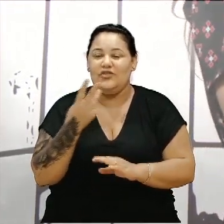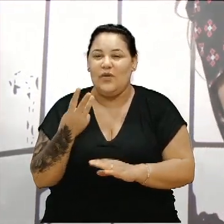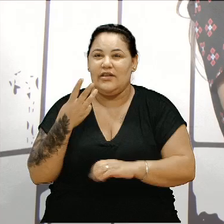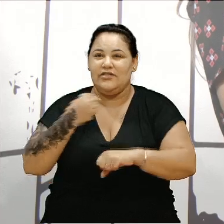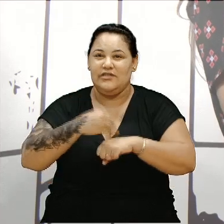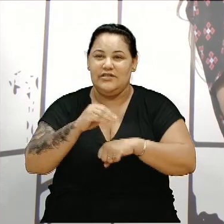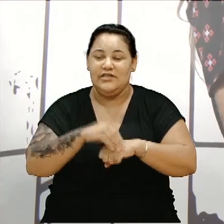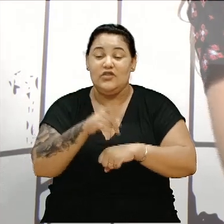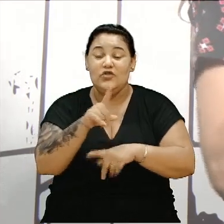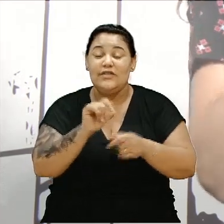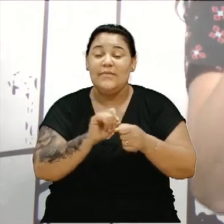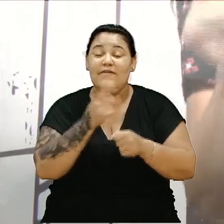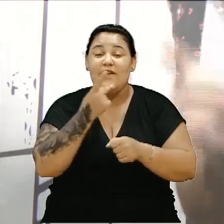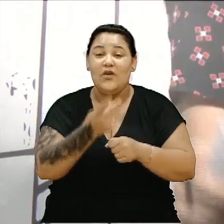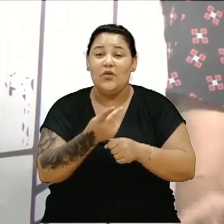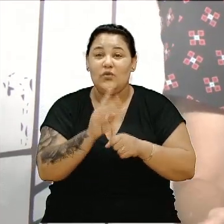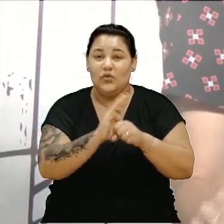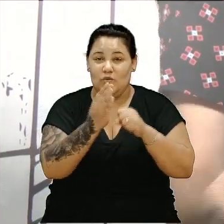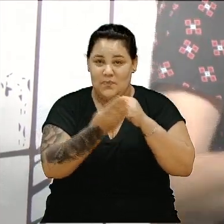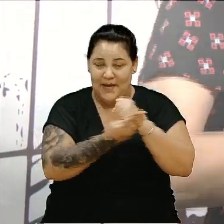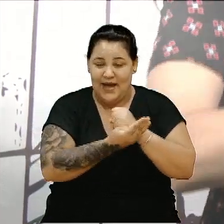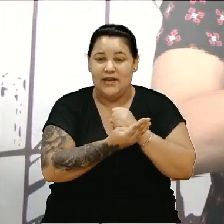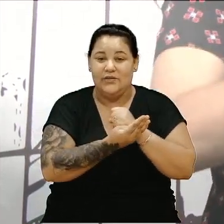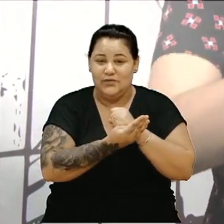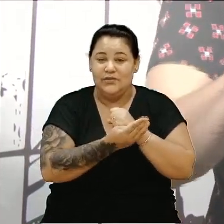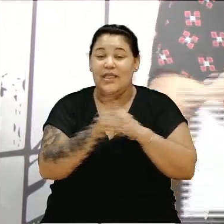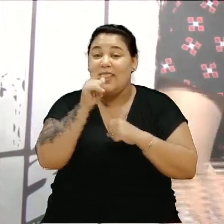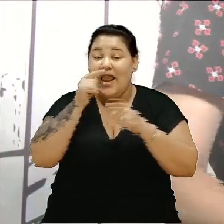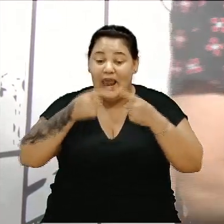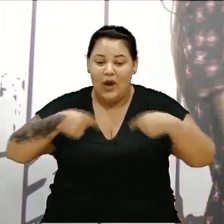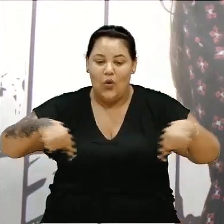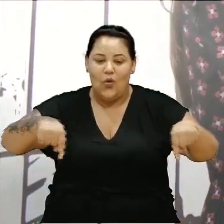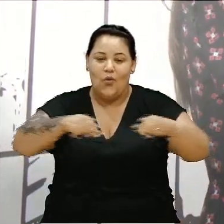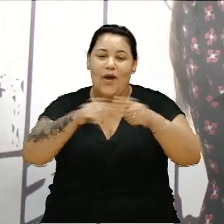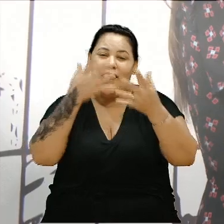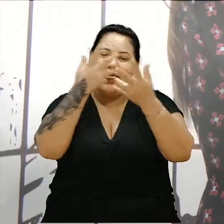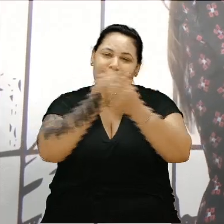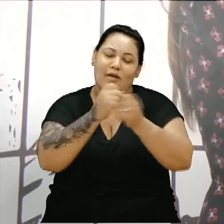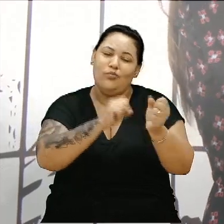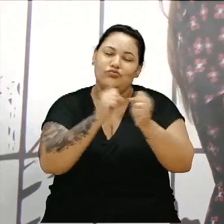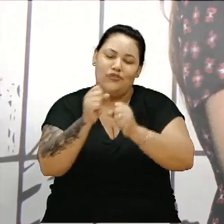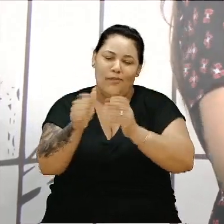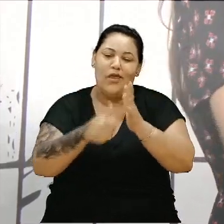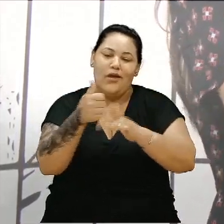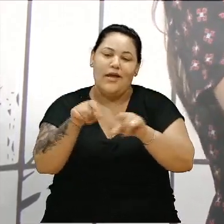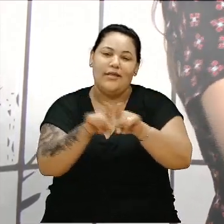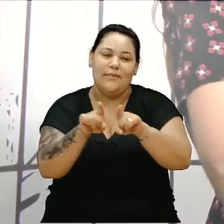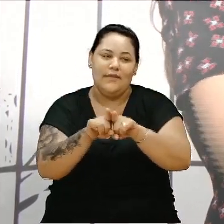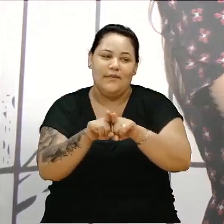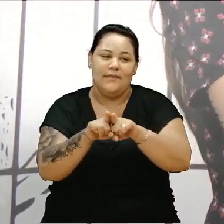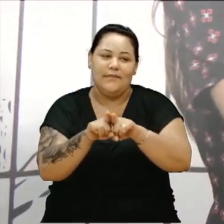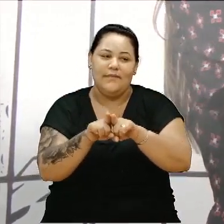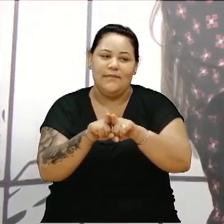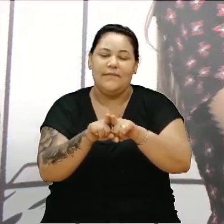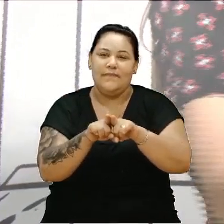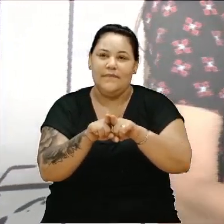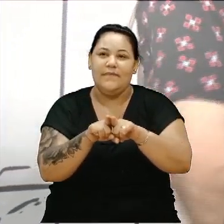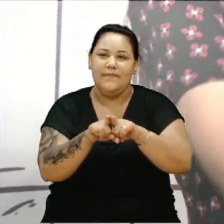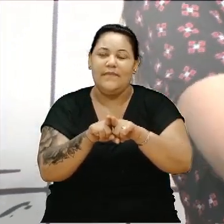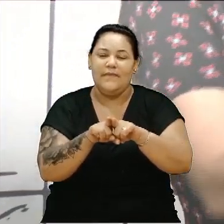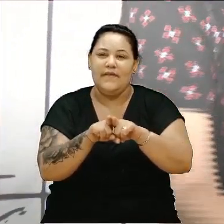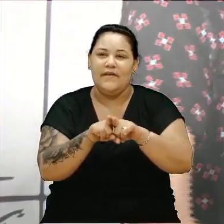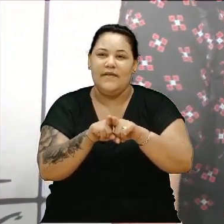senhora, inclusive, falou lá do bairro do Parque Oásis, que tem uma lagoa muito bonita que poderia ser melhorada. A senhora falou em uma indicação em